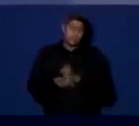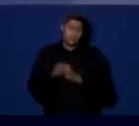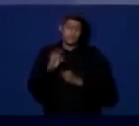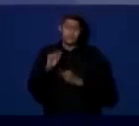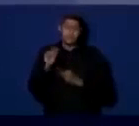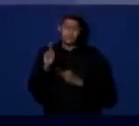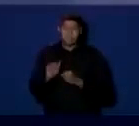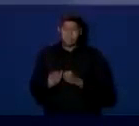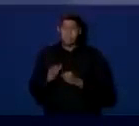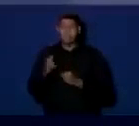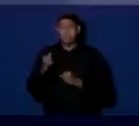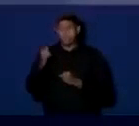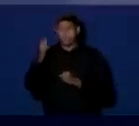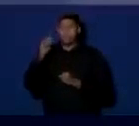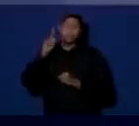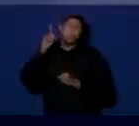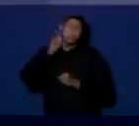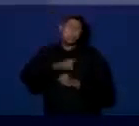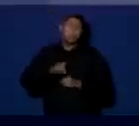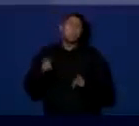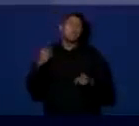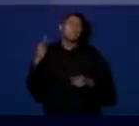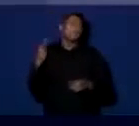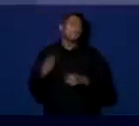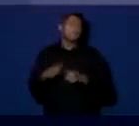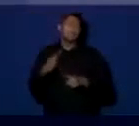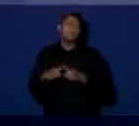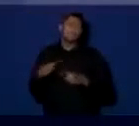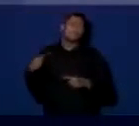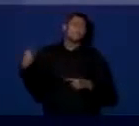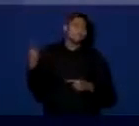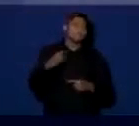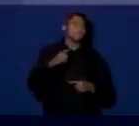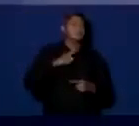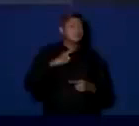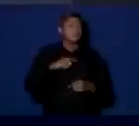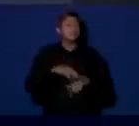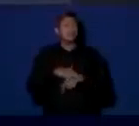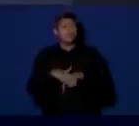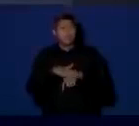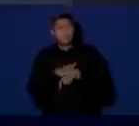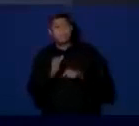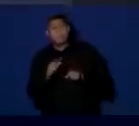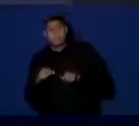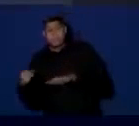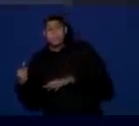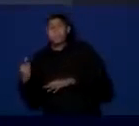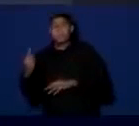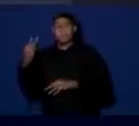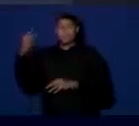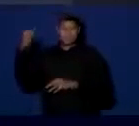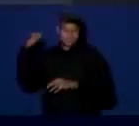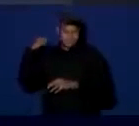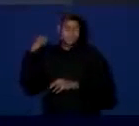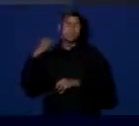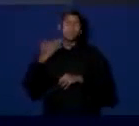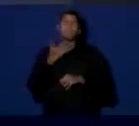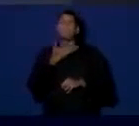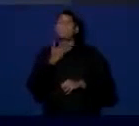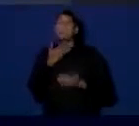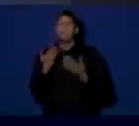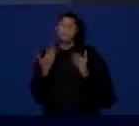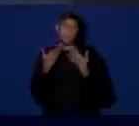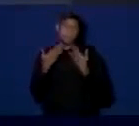taxa de juros americana. E por que a gente teve o privilégio de conversar na semana retrasada, né, bater um